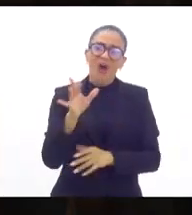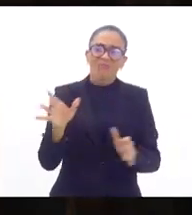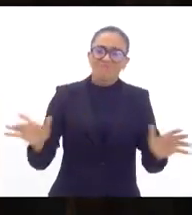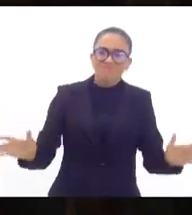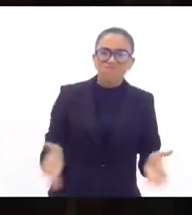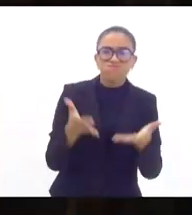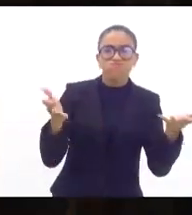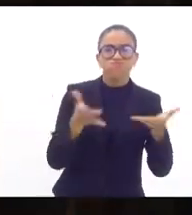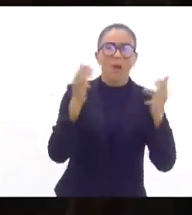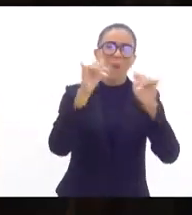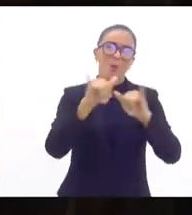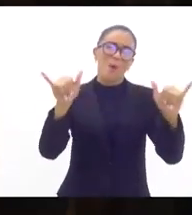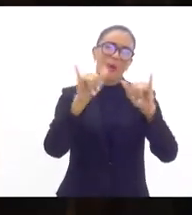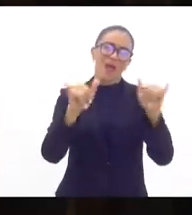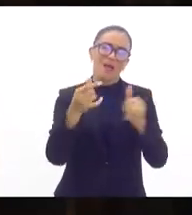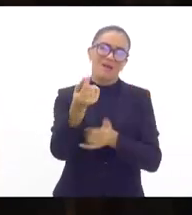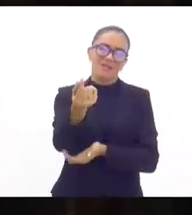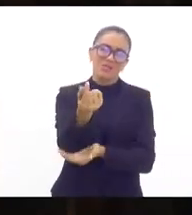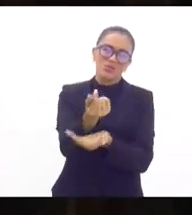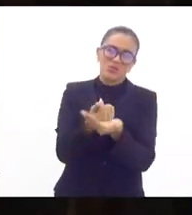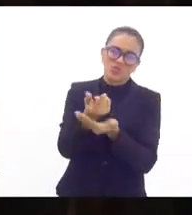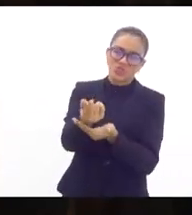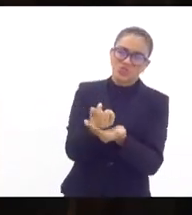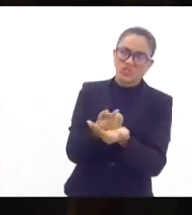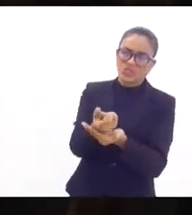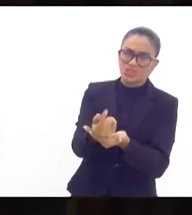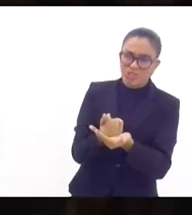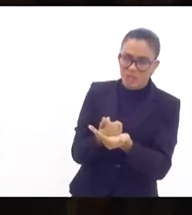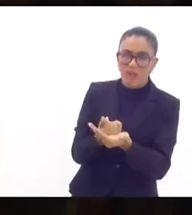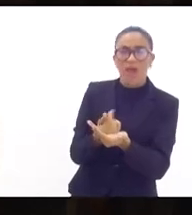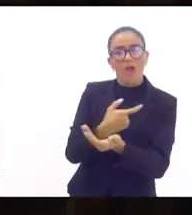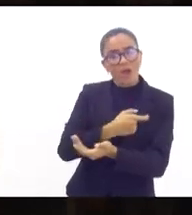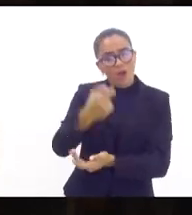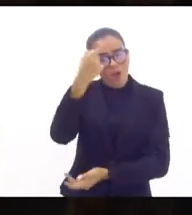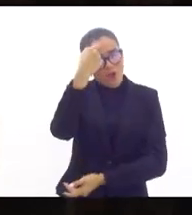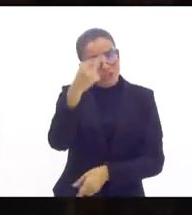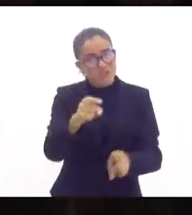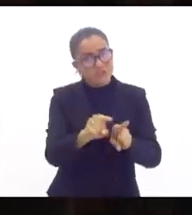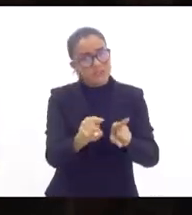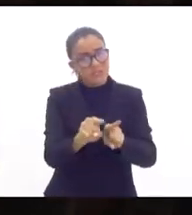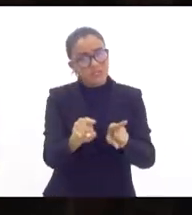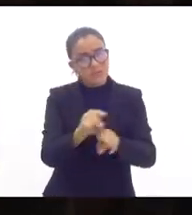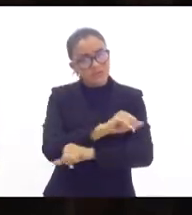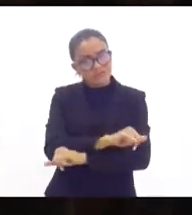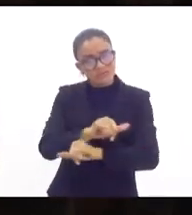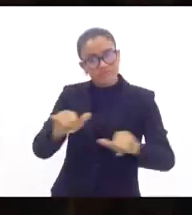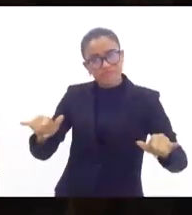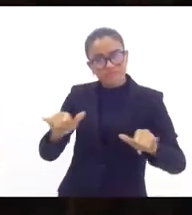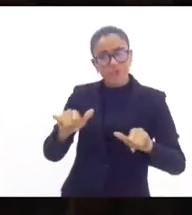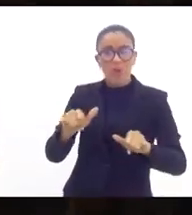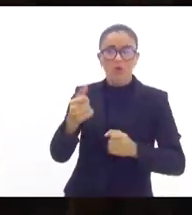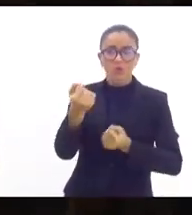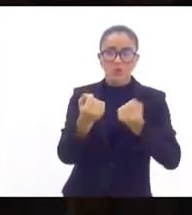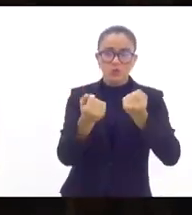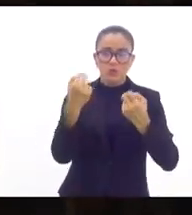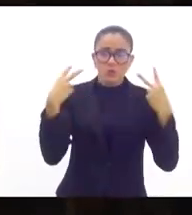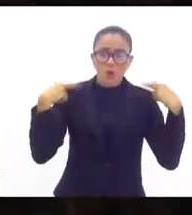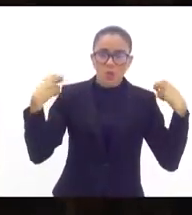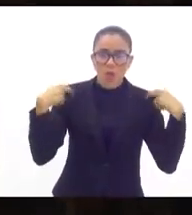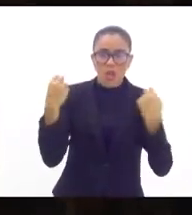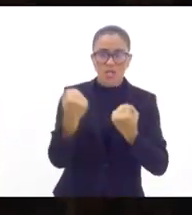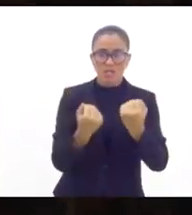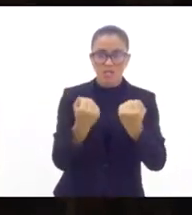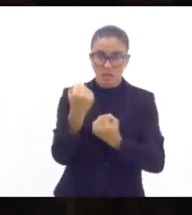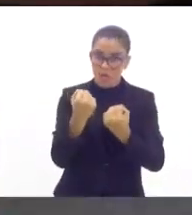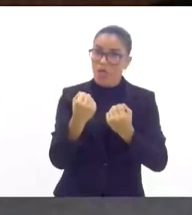propaganda para receber de fundos porque não se conscientizar os os motoristas de que um